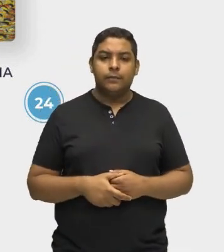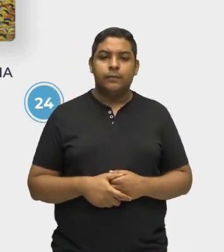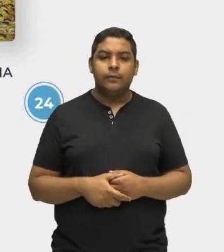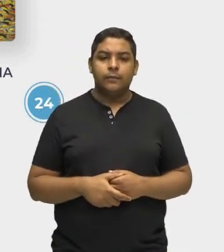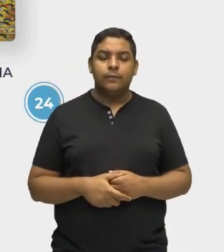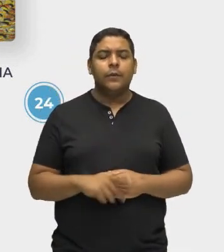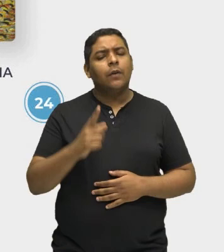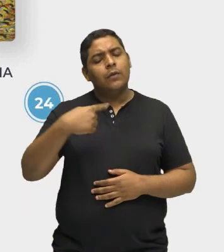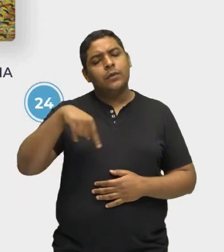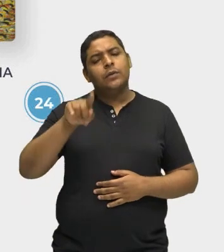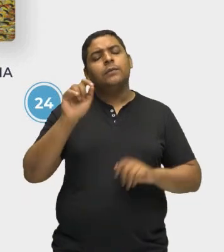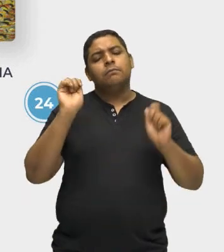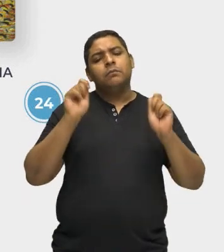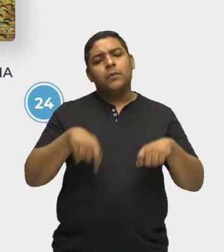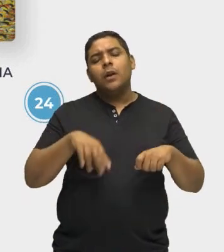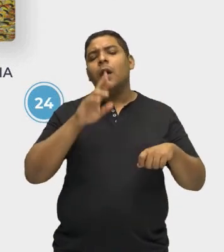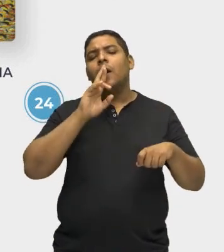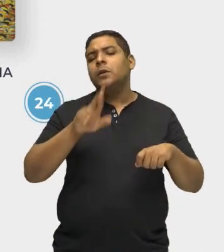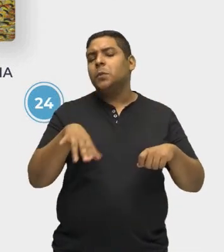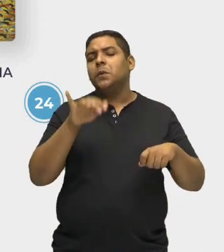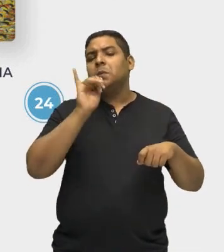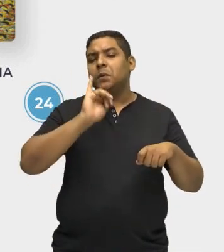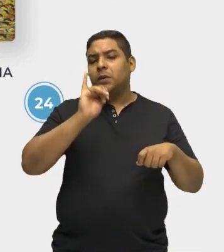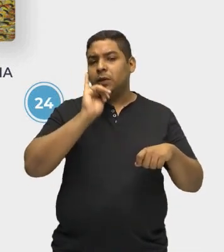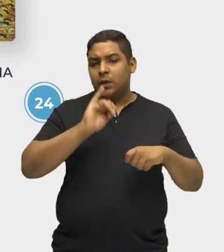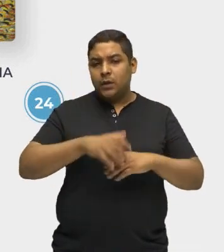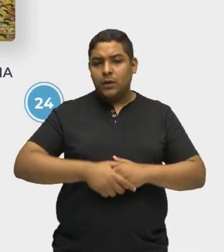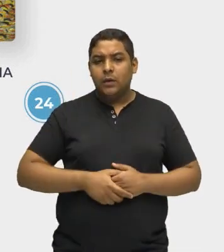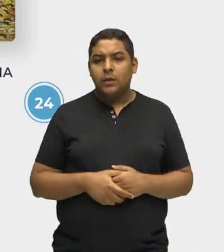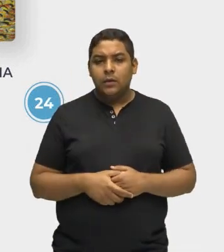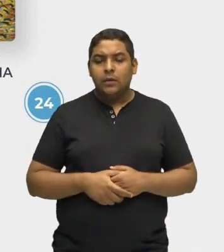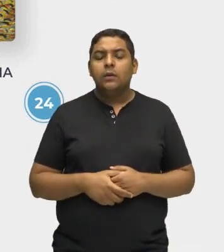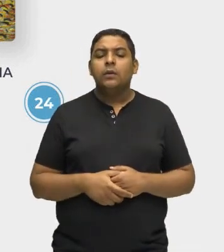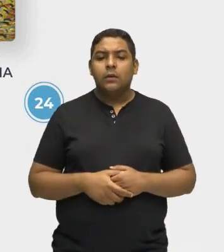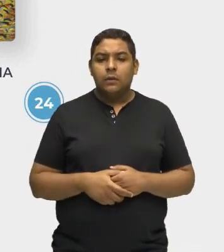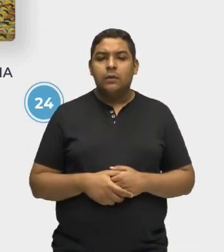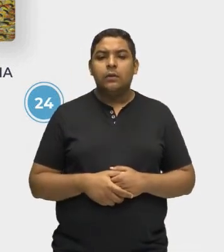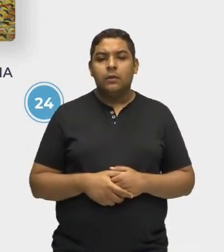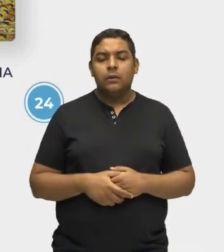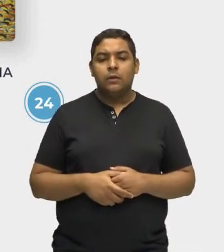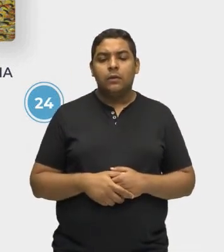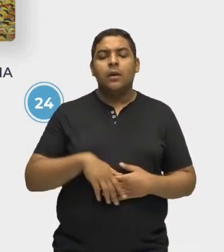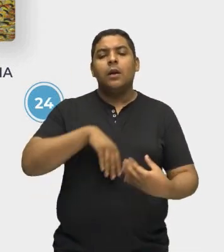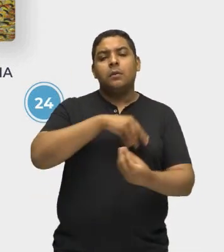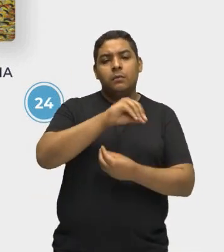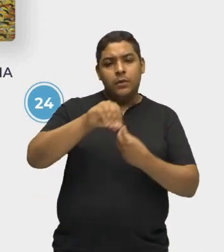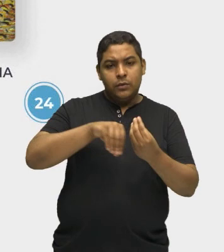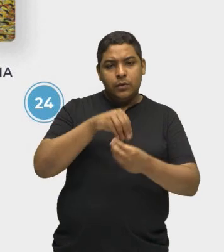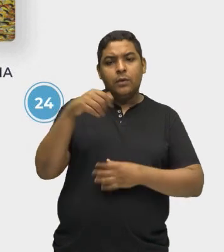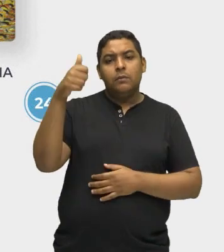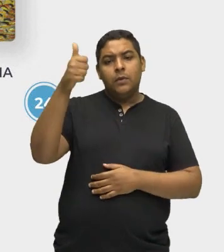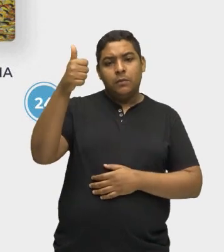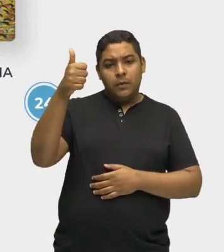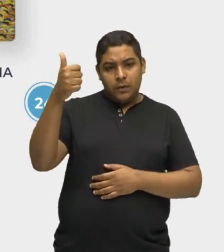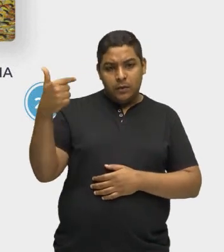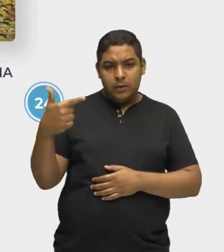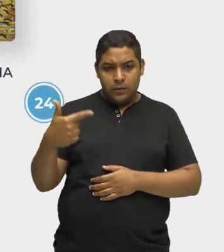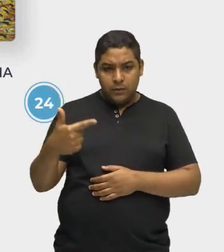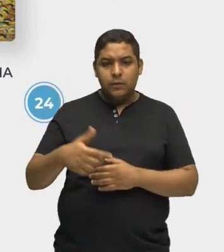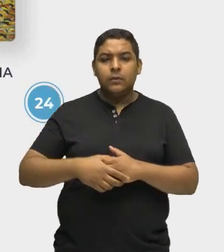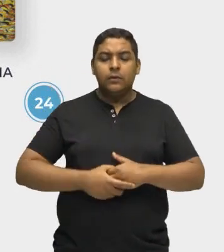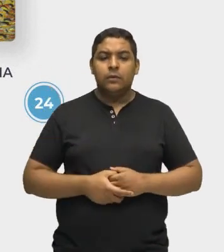vocês poderiam responder, por exemplo, como elas são formadas, que é a mistura da cor primária, né, com uma